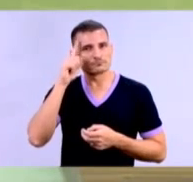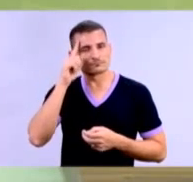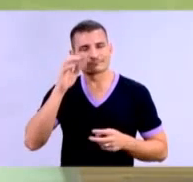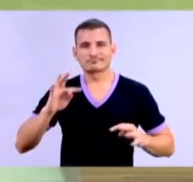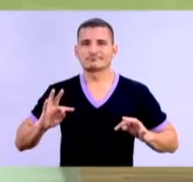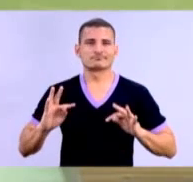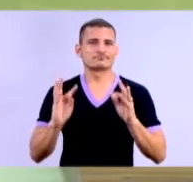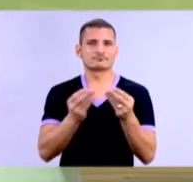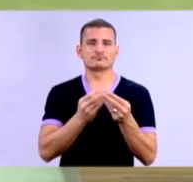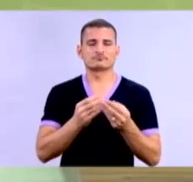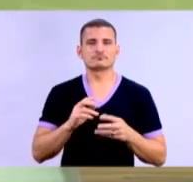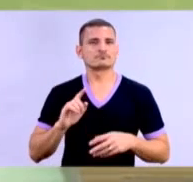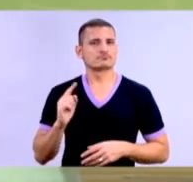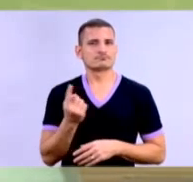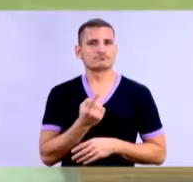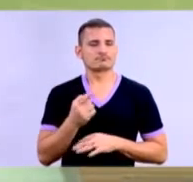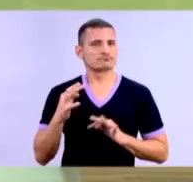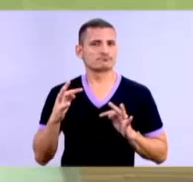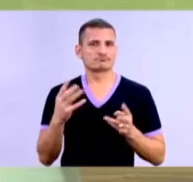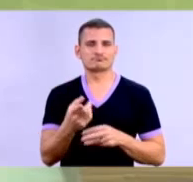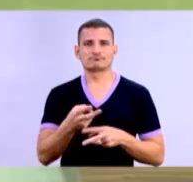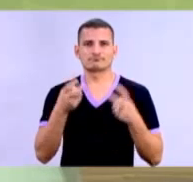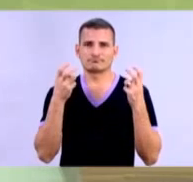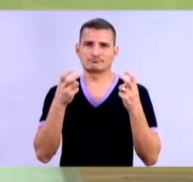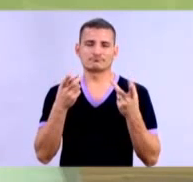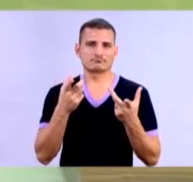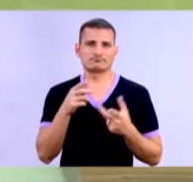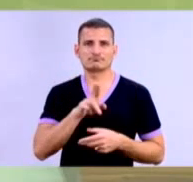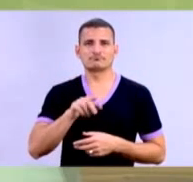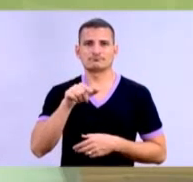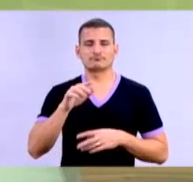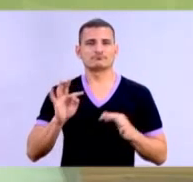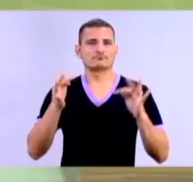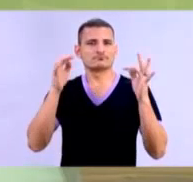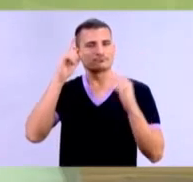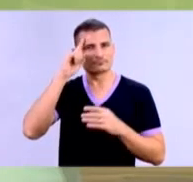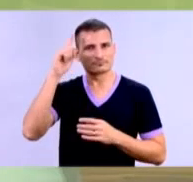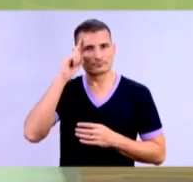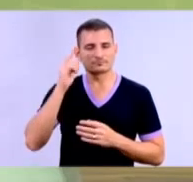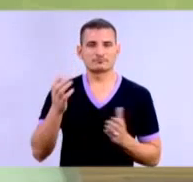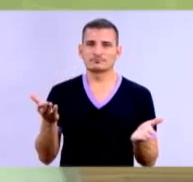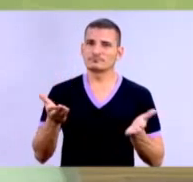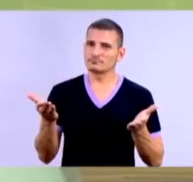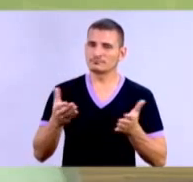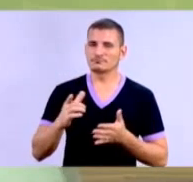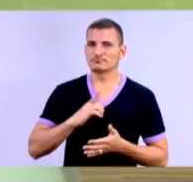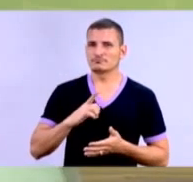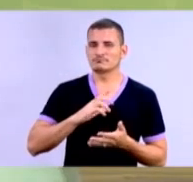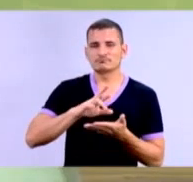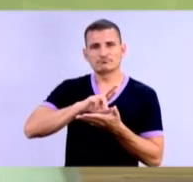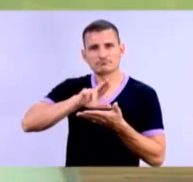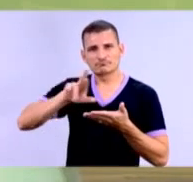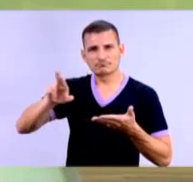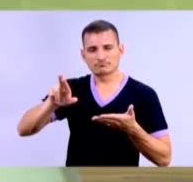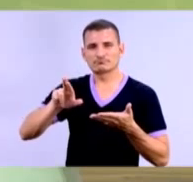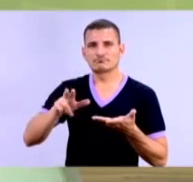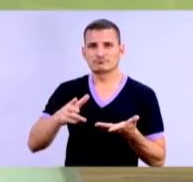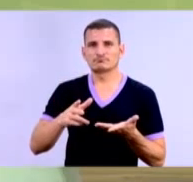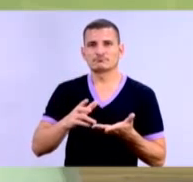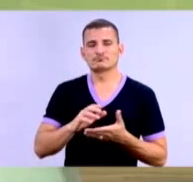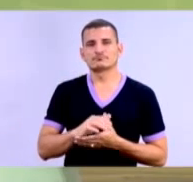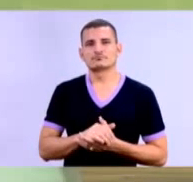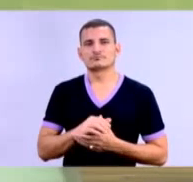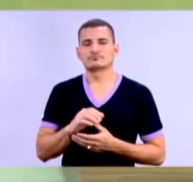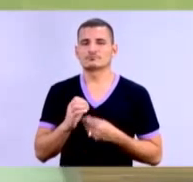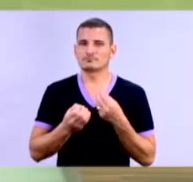nós percebemos a utilização dessa tecnologia no dia a dia. Agora, será que existem tipos ou